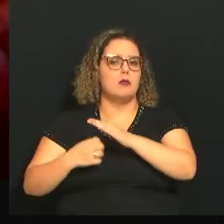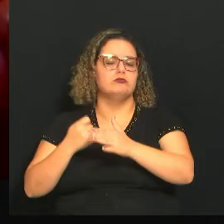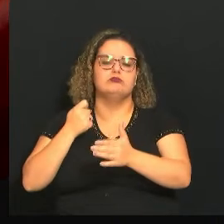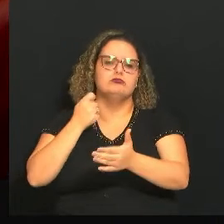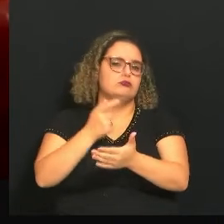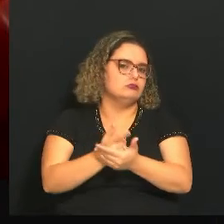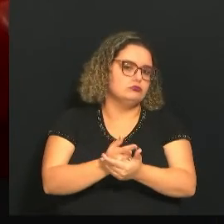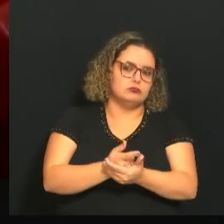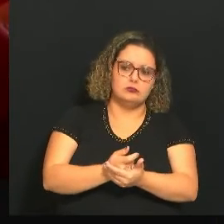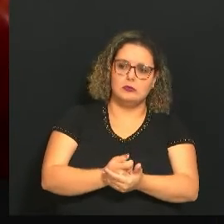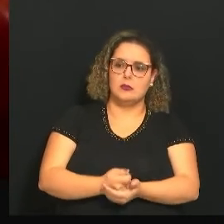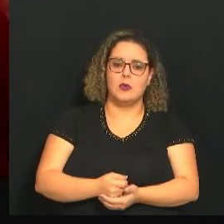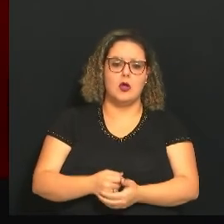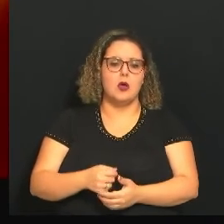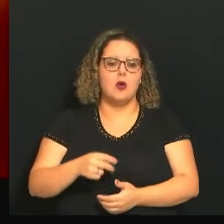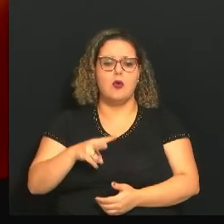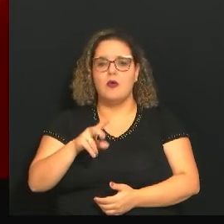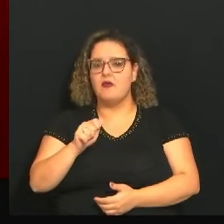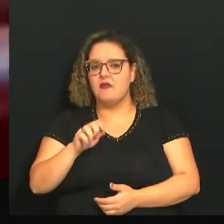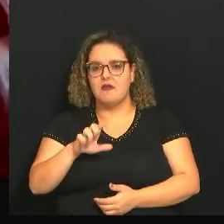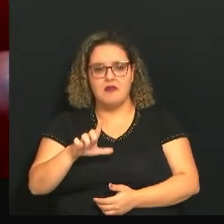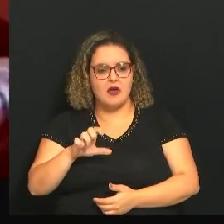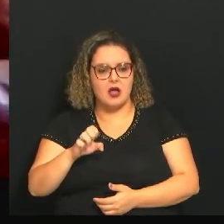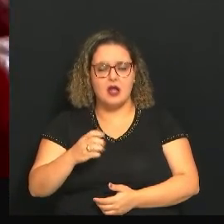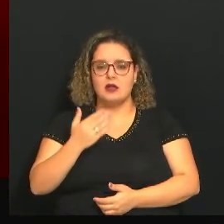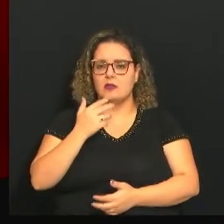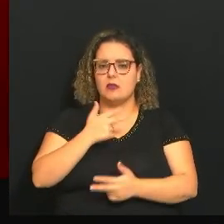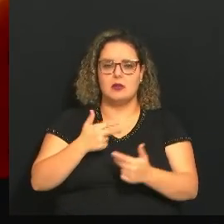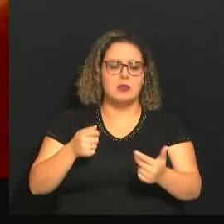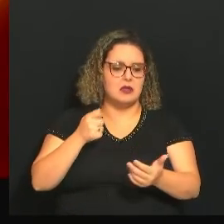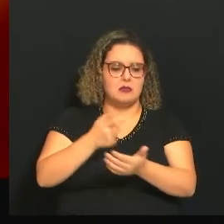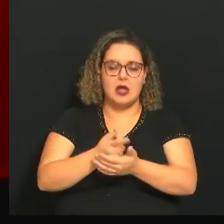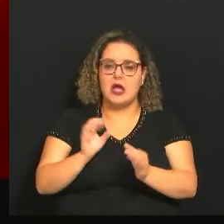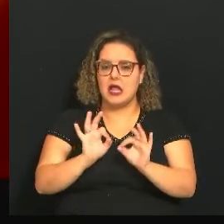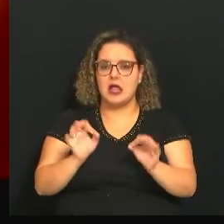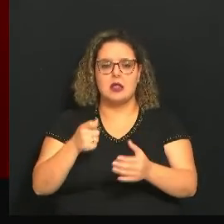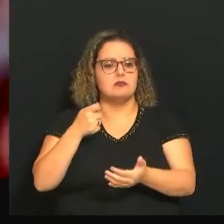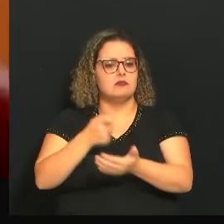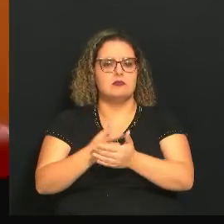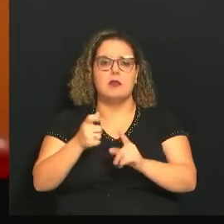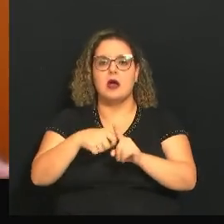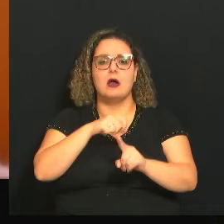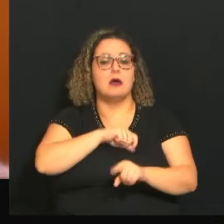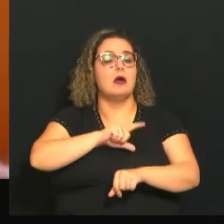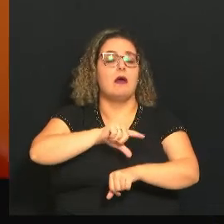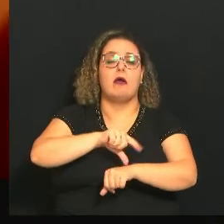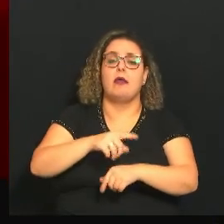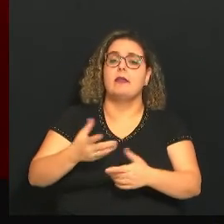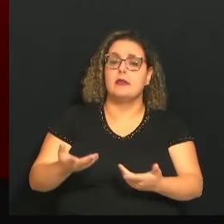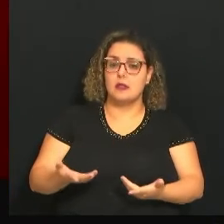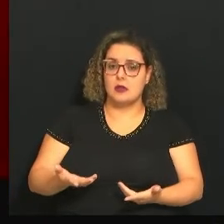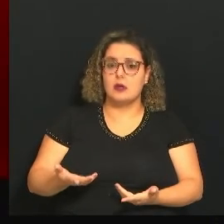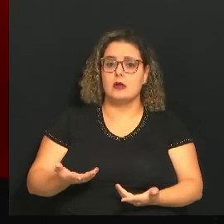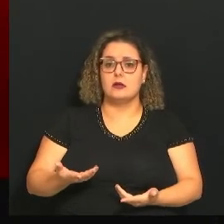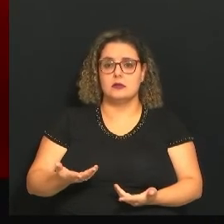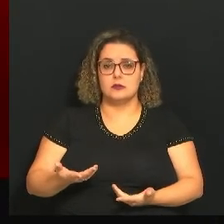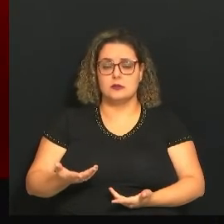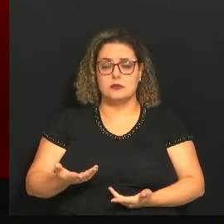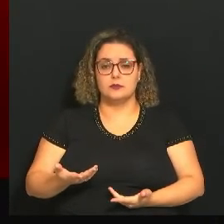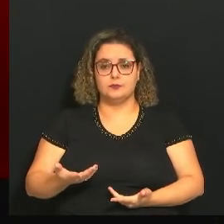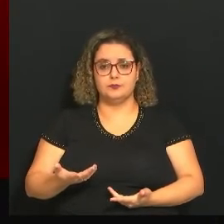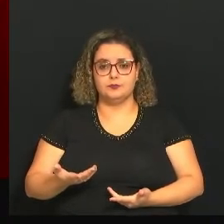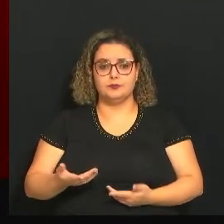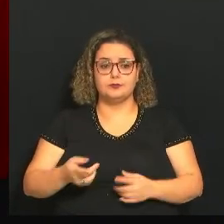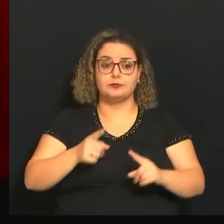o vale, não paga direito à cesta básica, não paga o salário de vez em quando, atrasa. Então, esse é o tipo